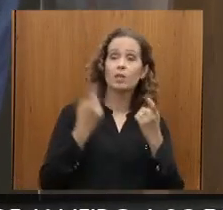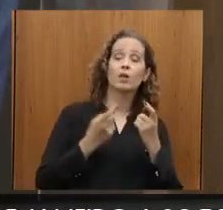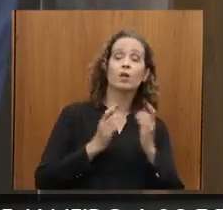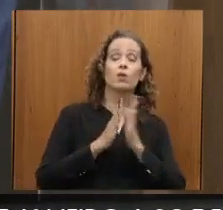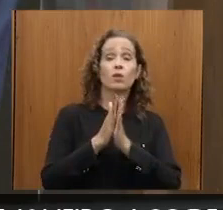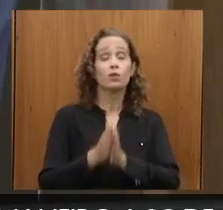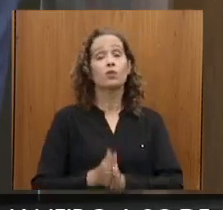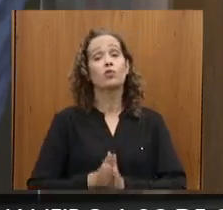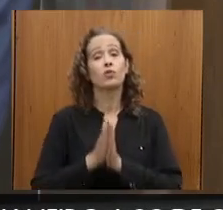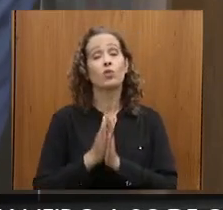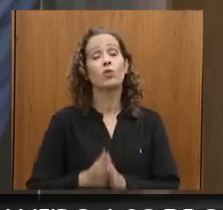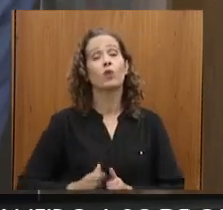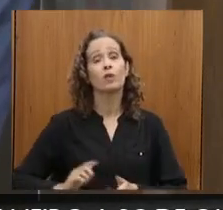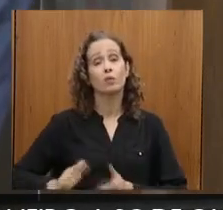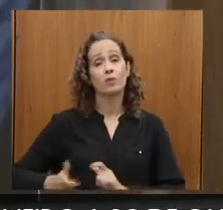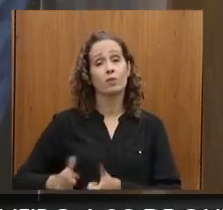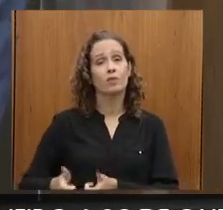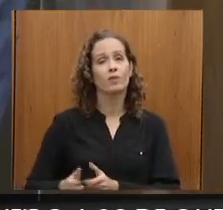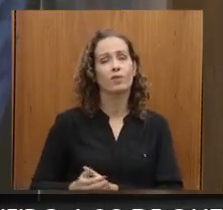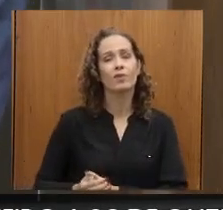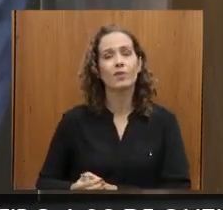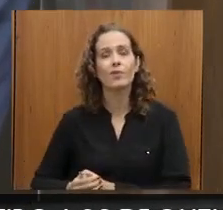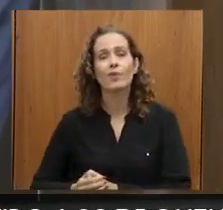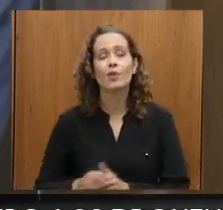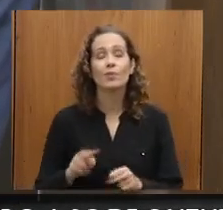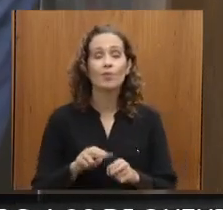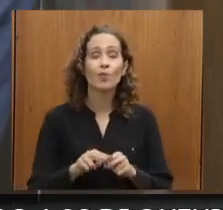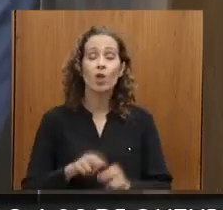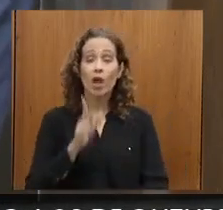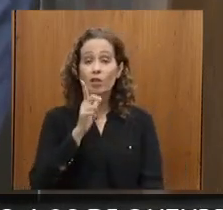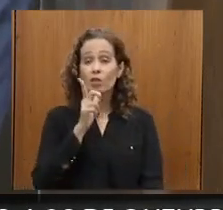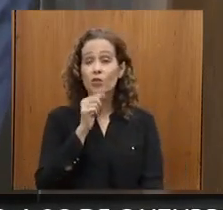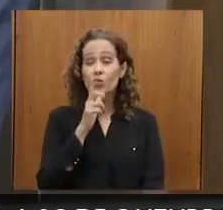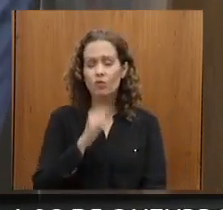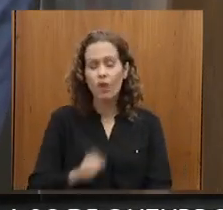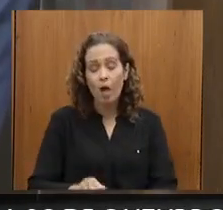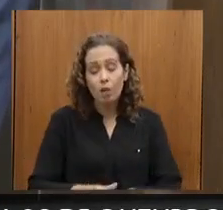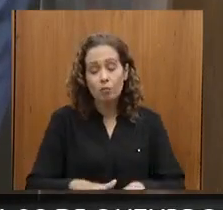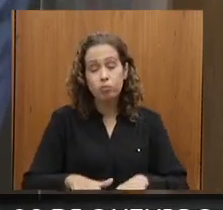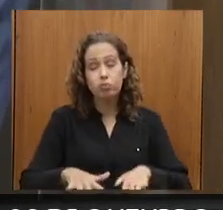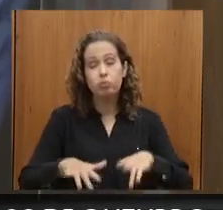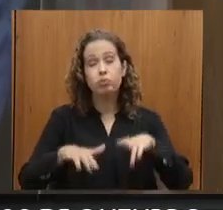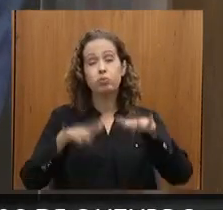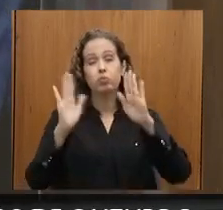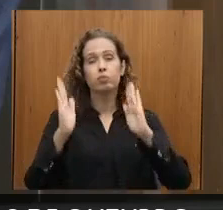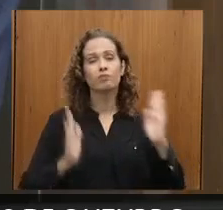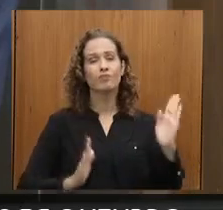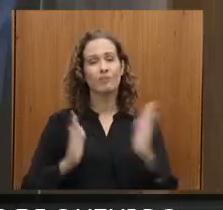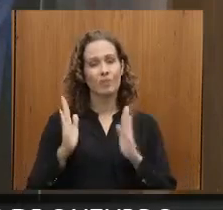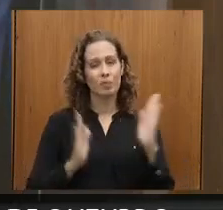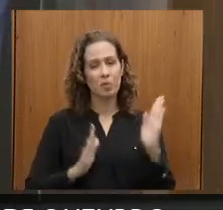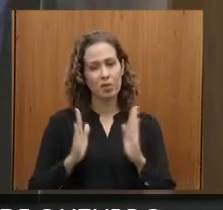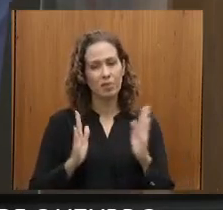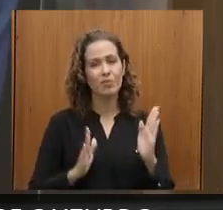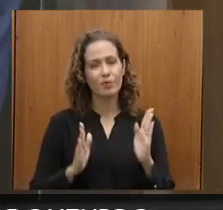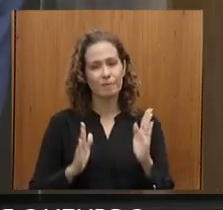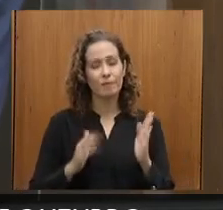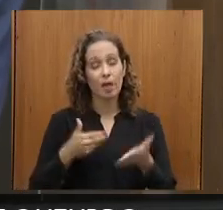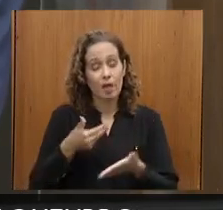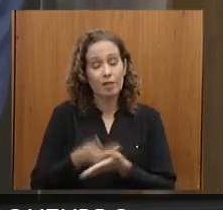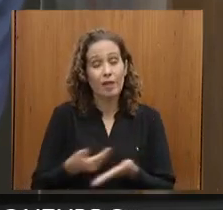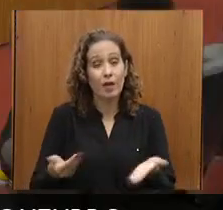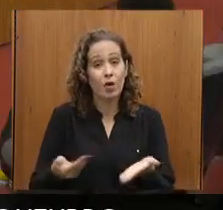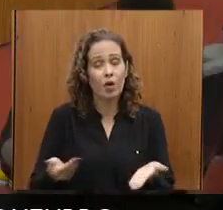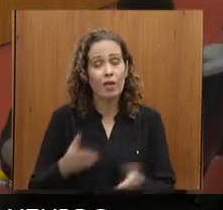Mucuri, devastados por chuvas intensas nos últimos dias e nas últimas horas. Eu vi